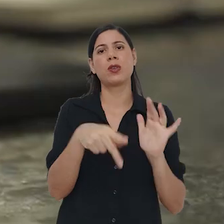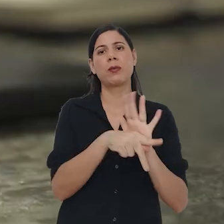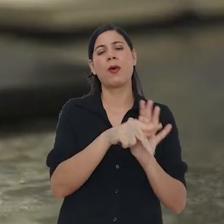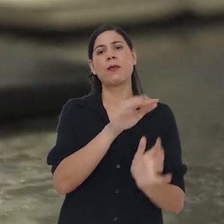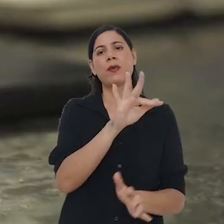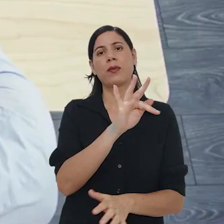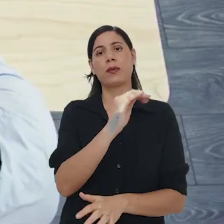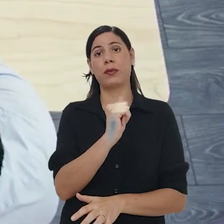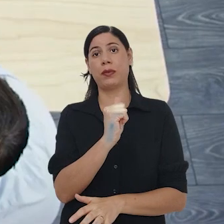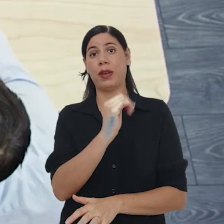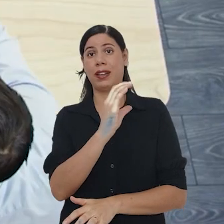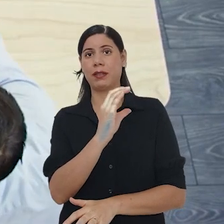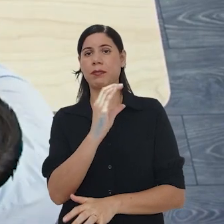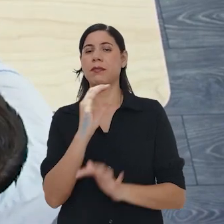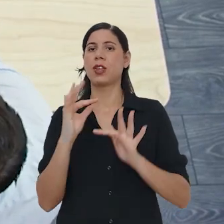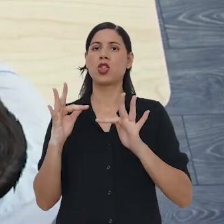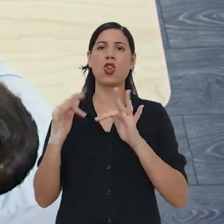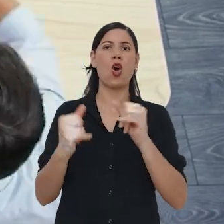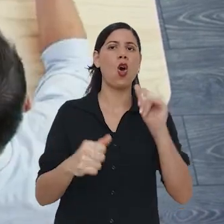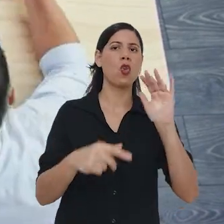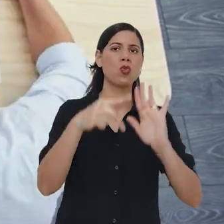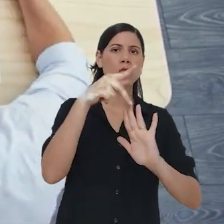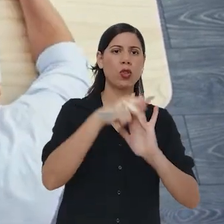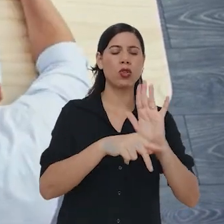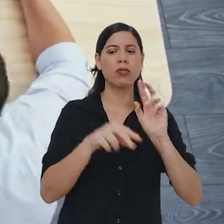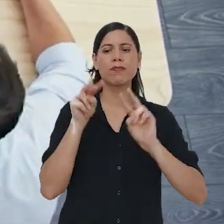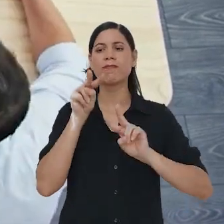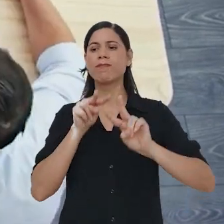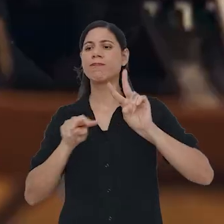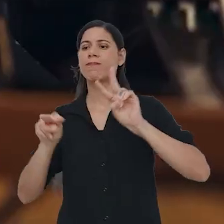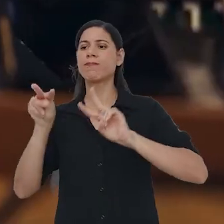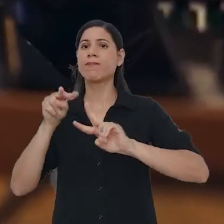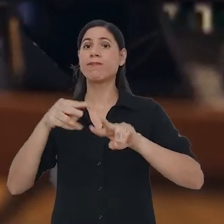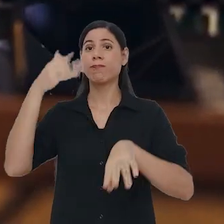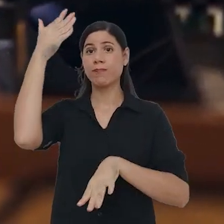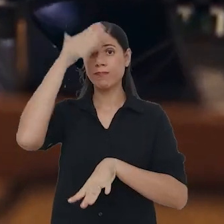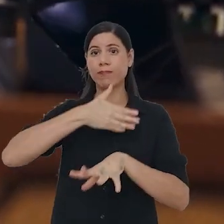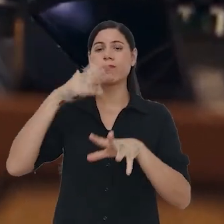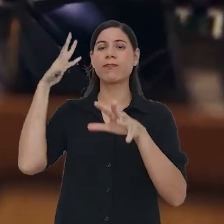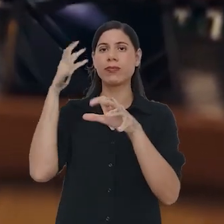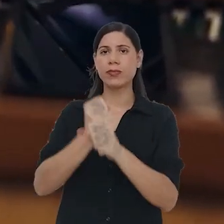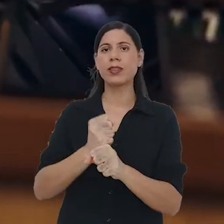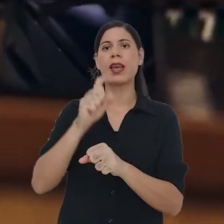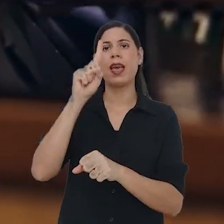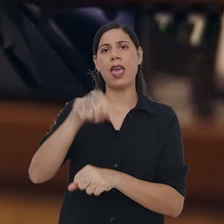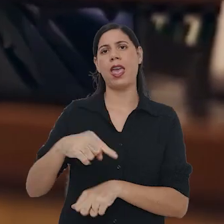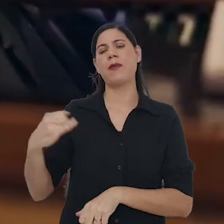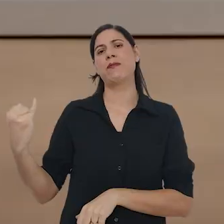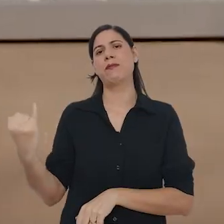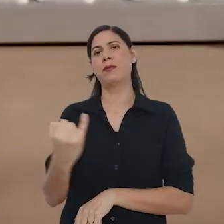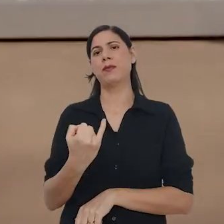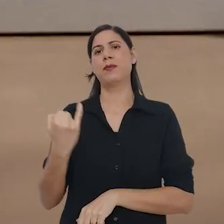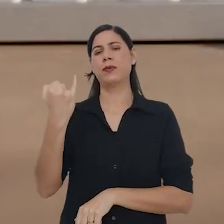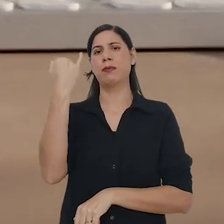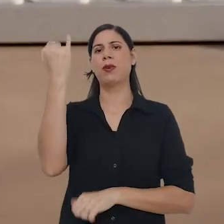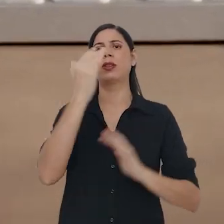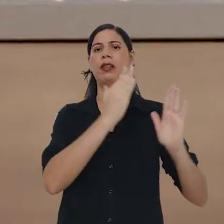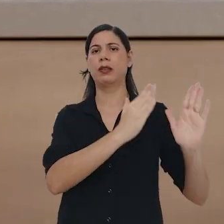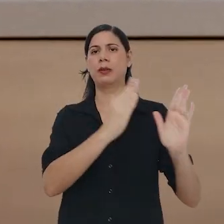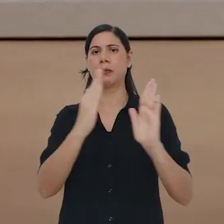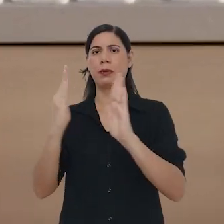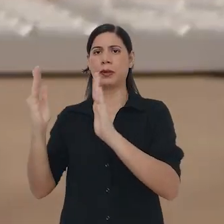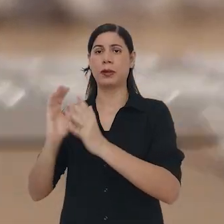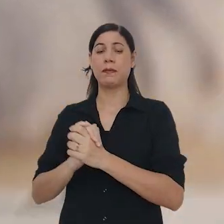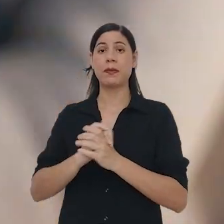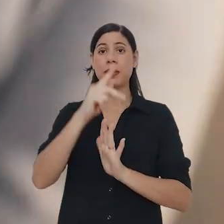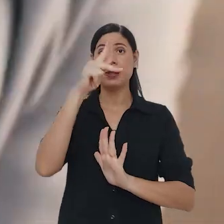financeiro ao FAC. A rigor, todos os projetos são acompanhados e a prestação de contas constitui etapa indispensável